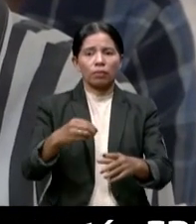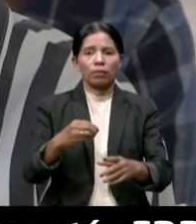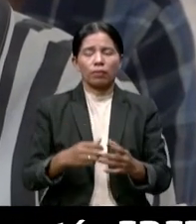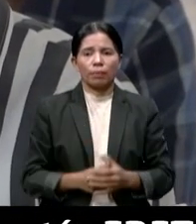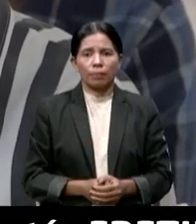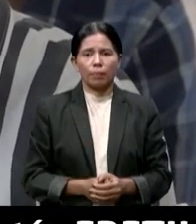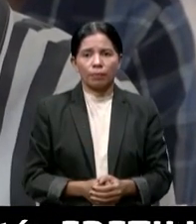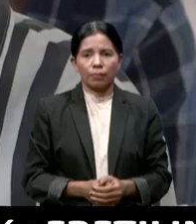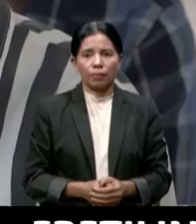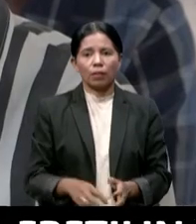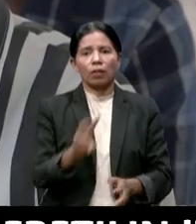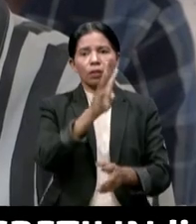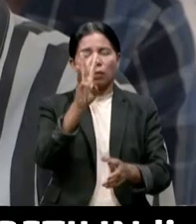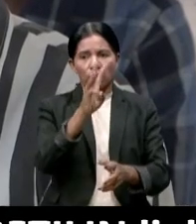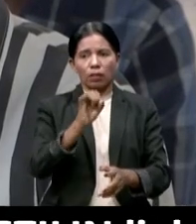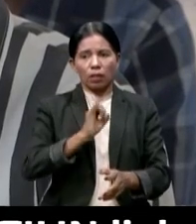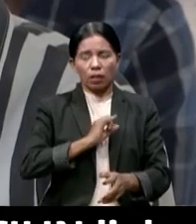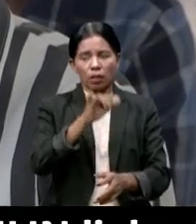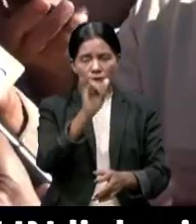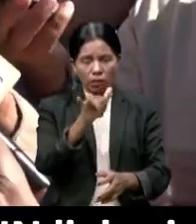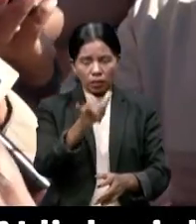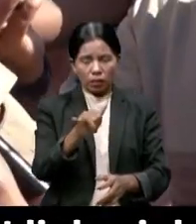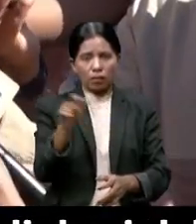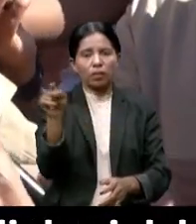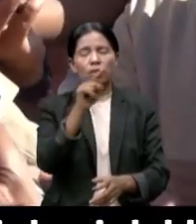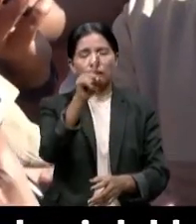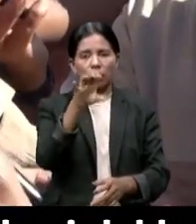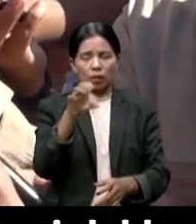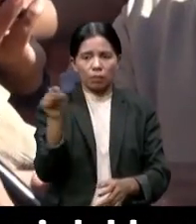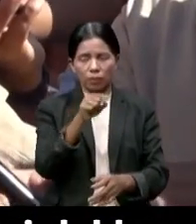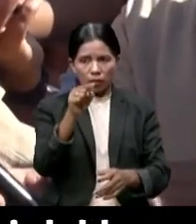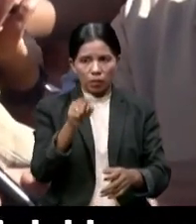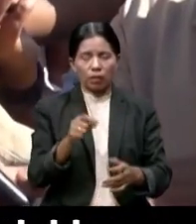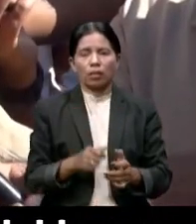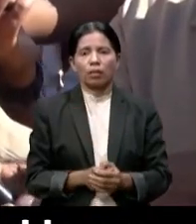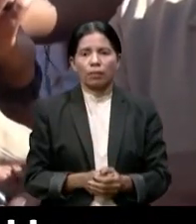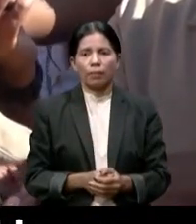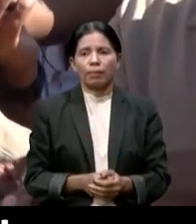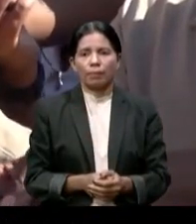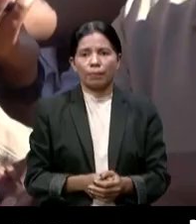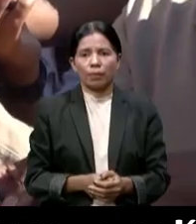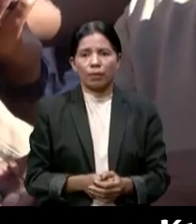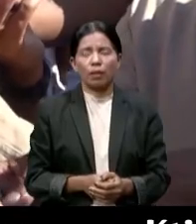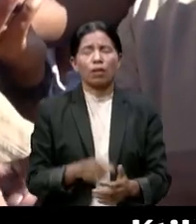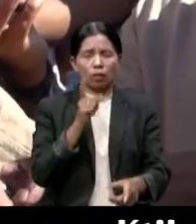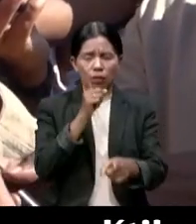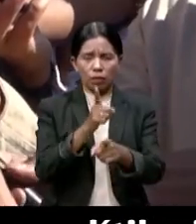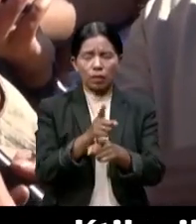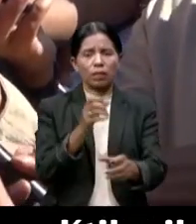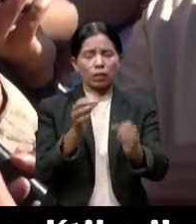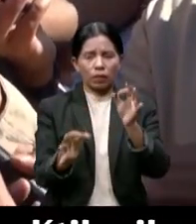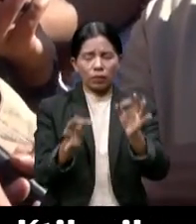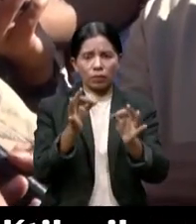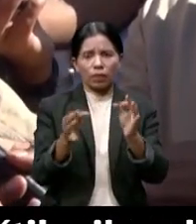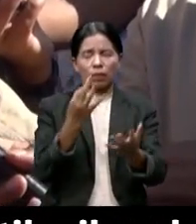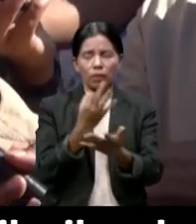Eu concordo 100% com a ministra de Finanças. Claro, se ossa remata